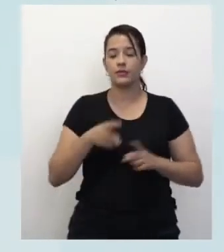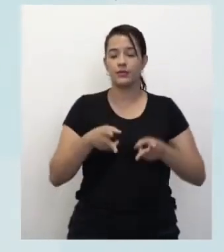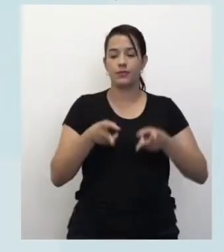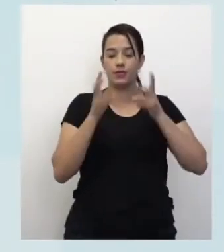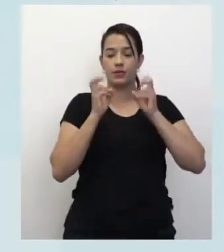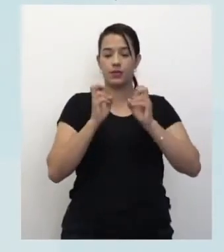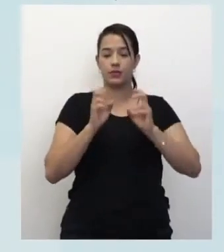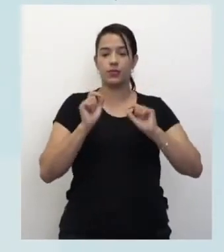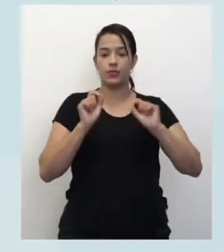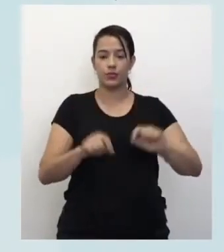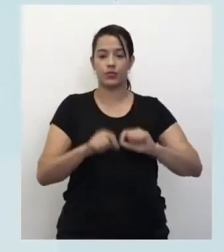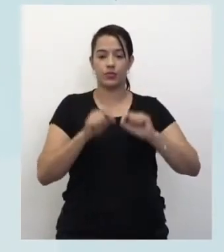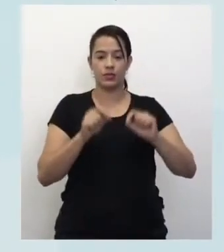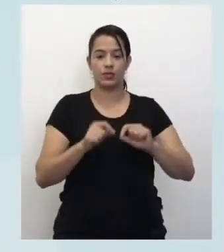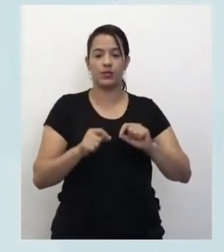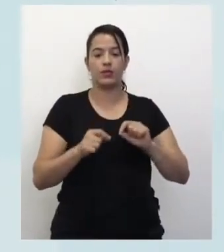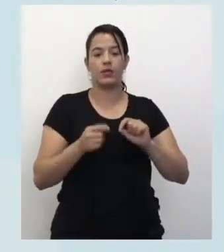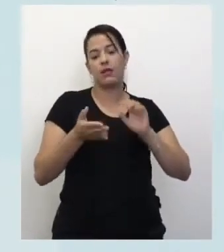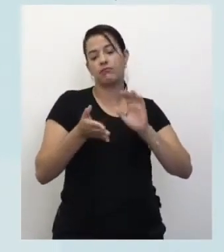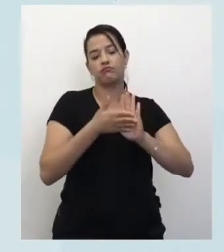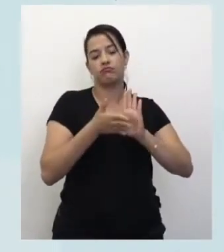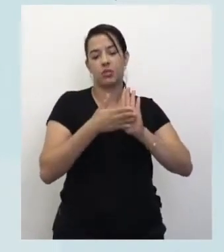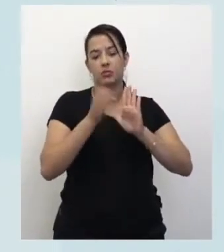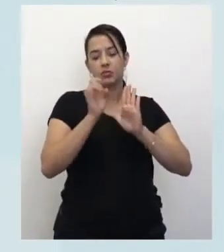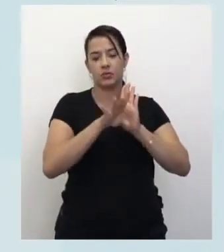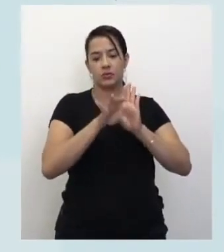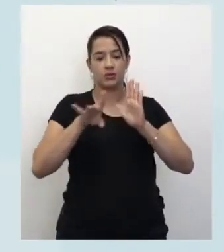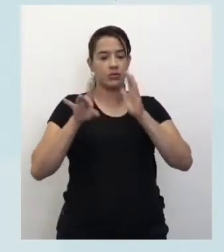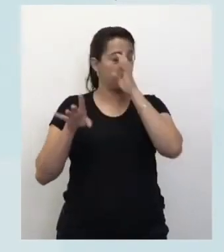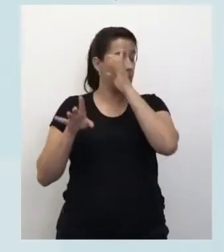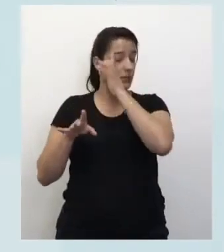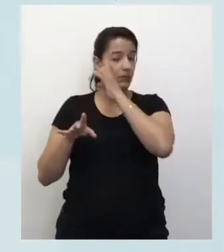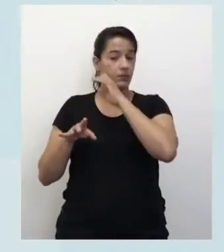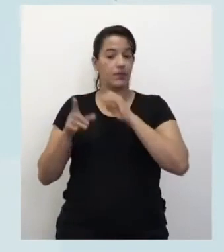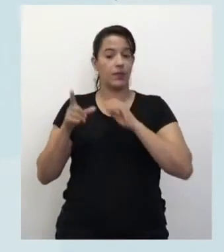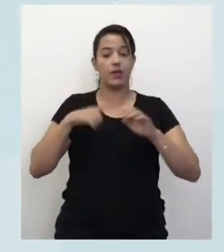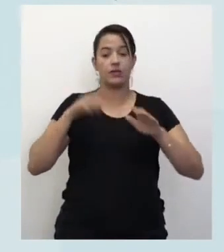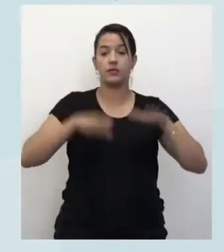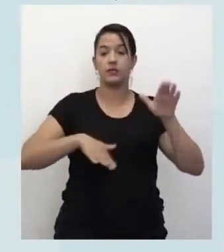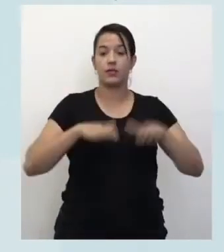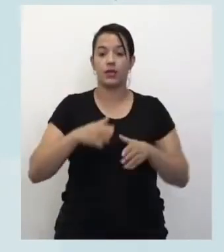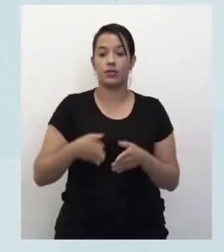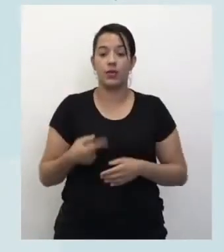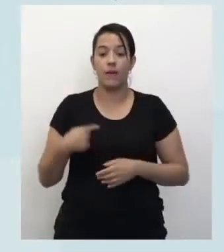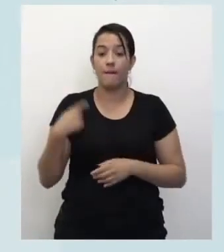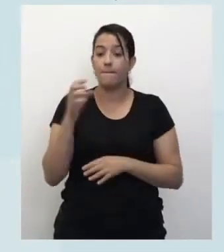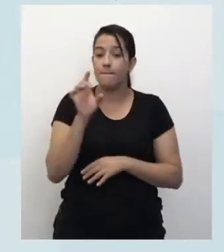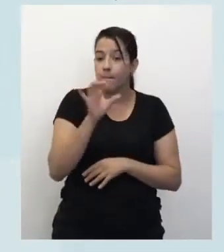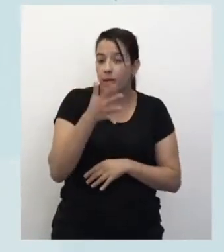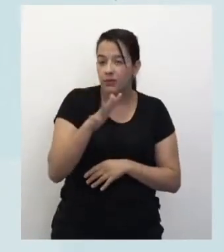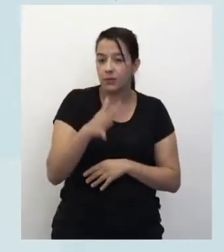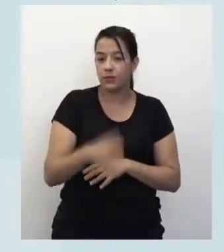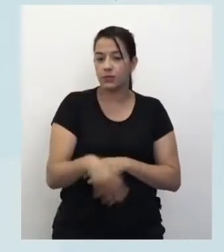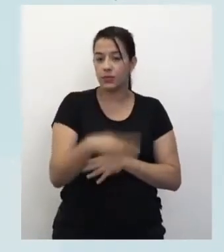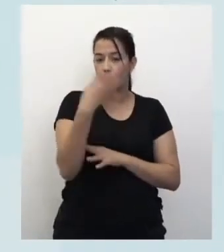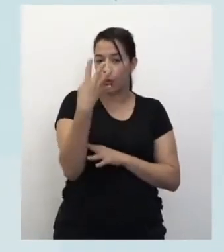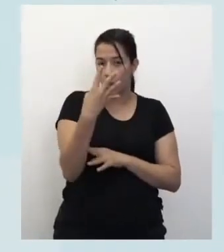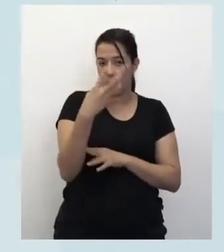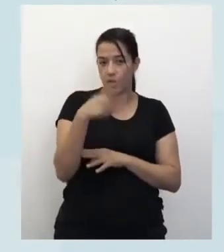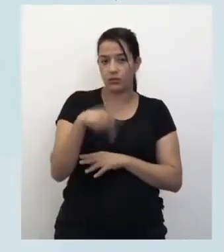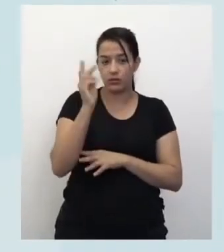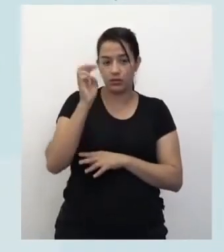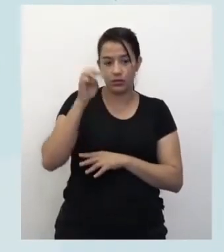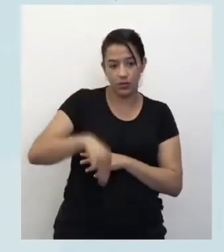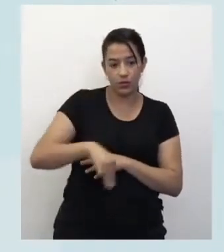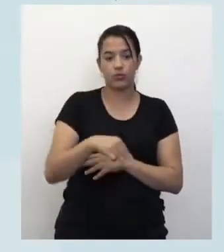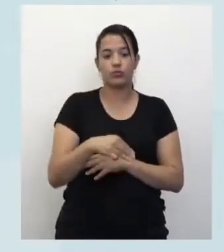gente pode estabelecer a proporção, Tony, tá? Exato. Ou Olha aí que seja, bacana. tá? Um deslocamento de 4 km, tá? Em meia